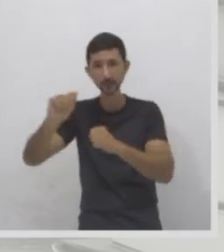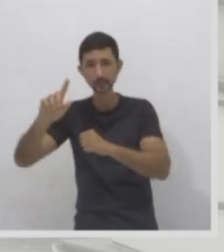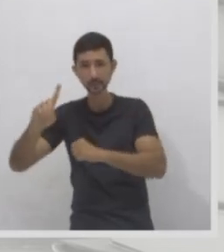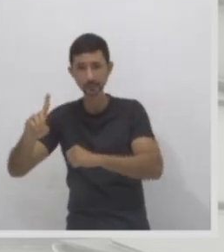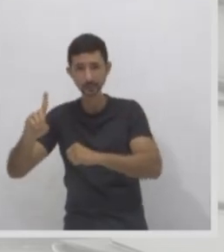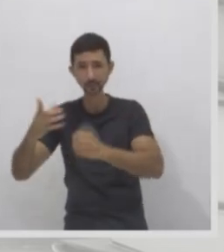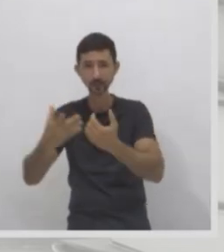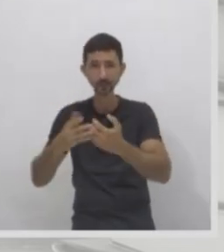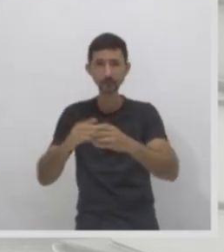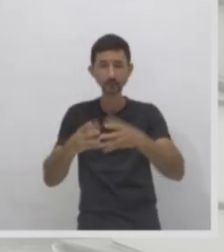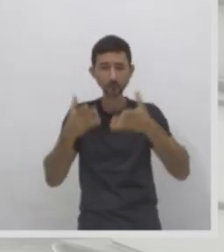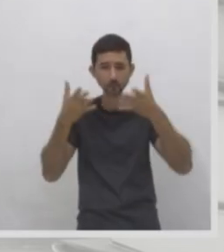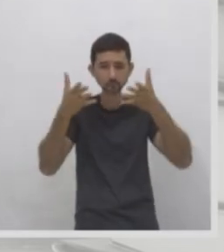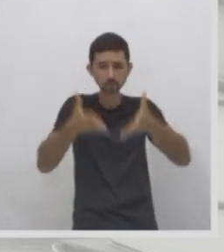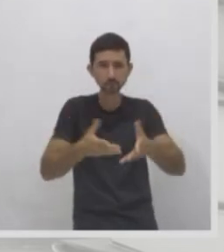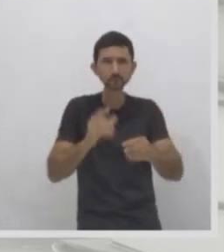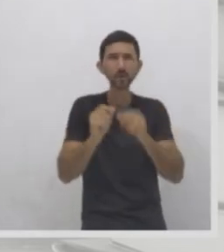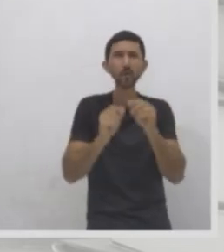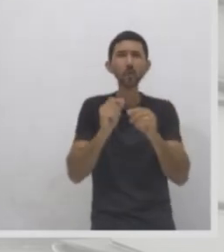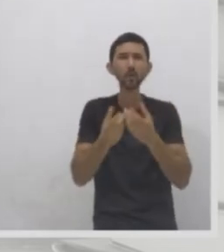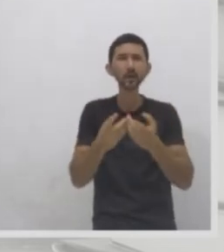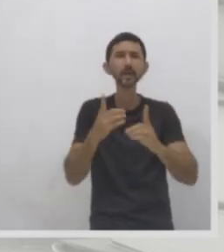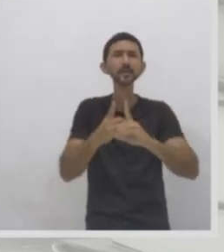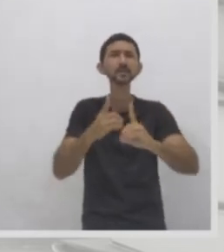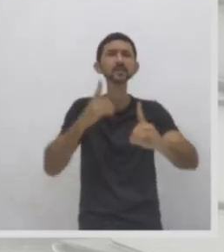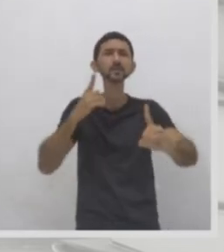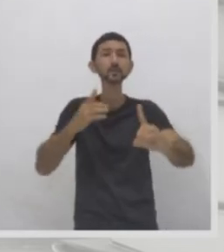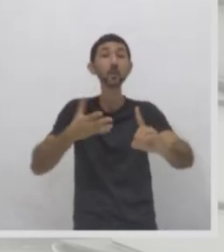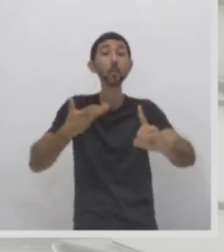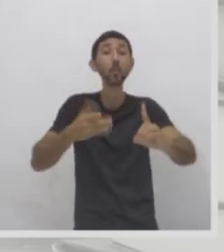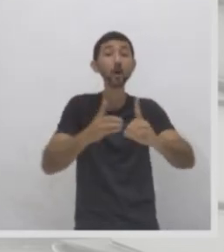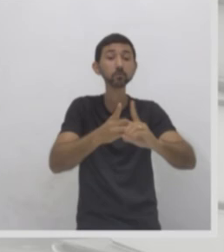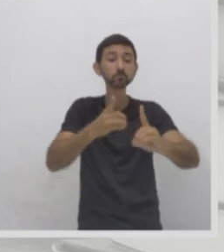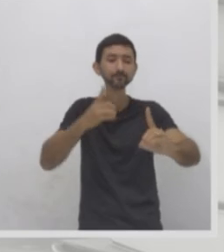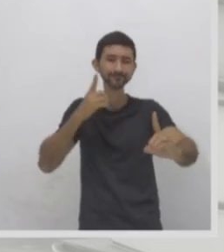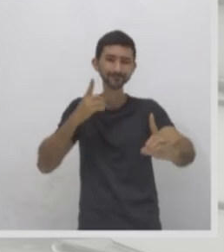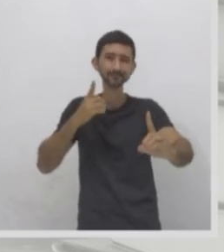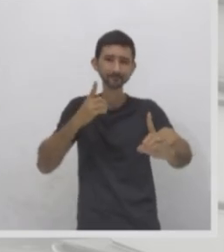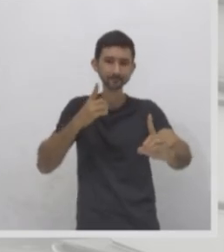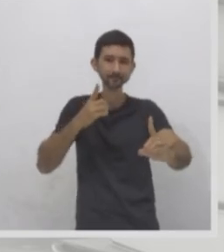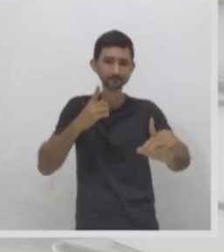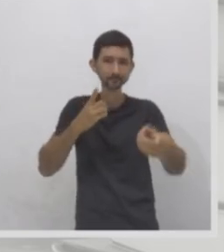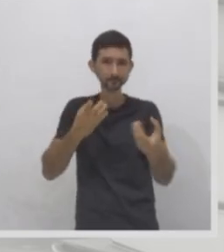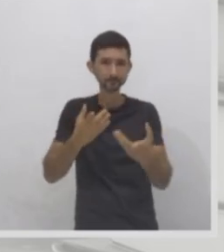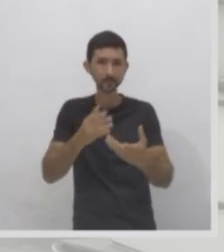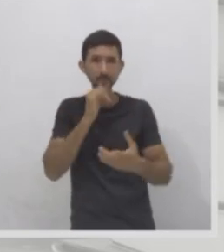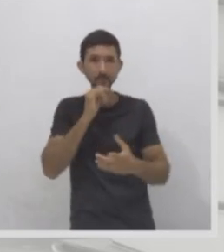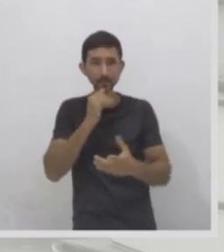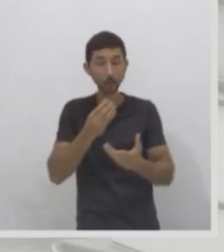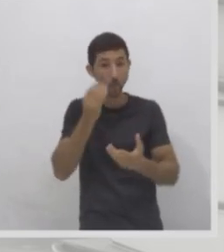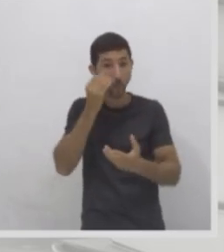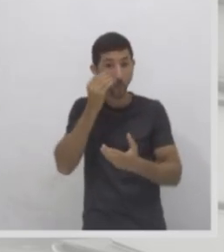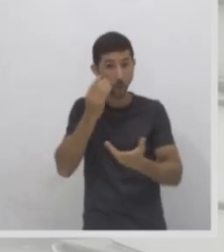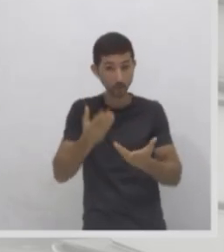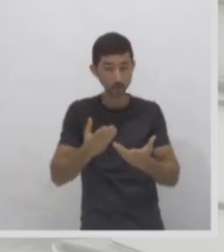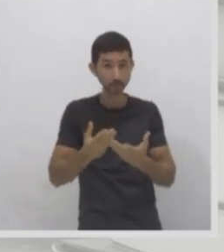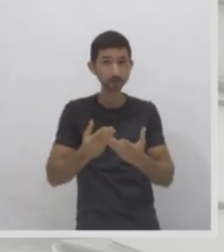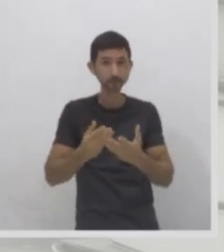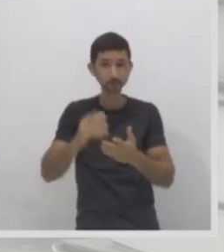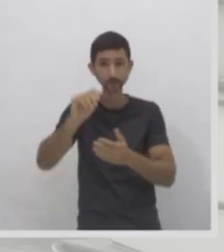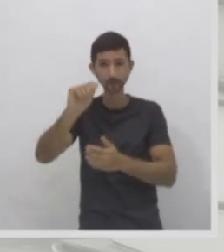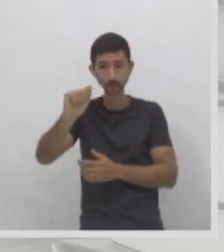a especificar de qual tipo de distanciamento eu estou falando. Então, sempre chamando sua atenção, o